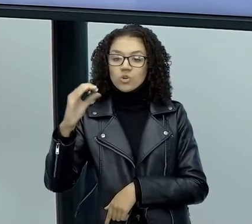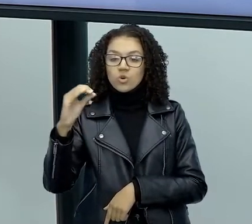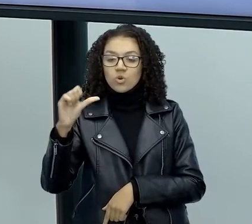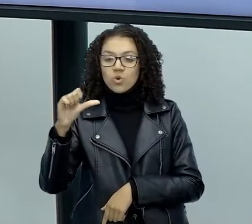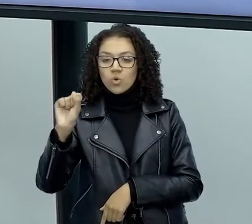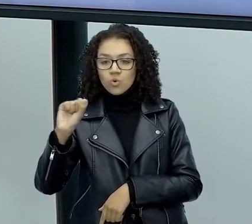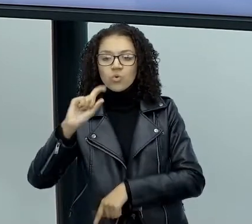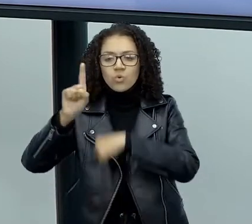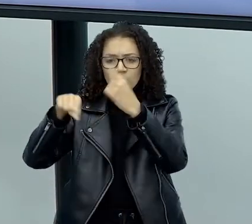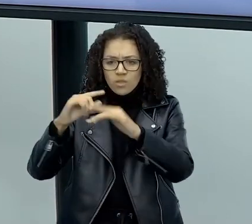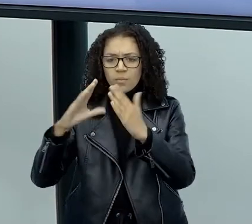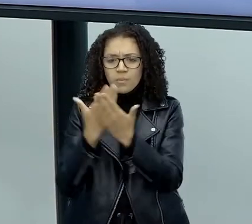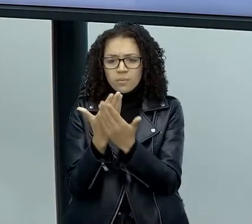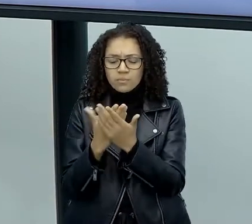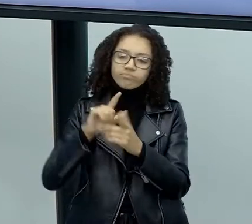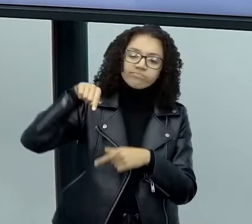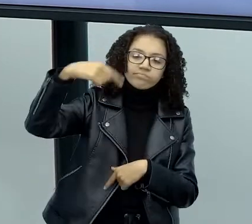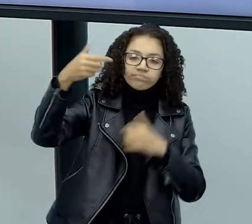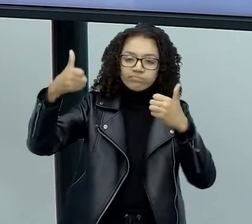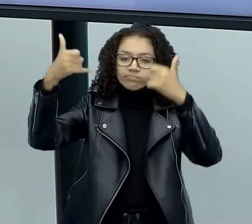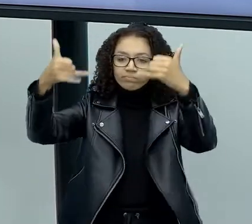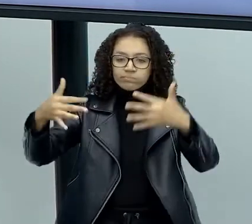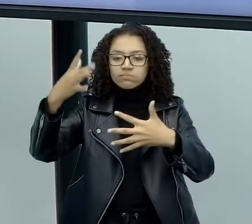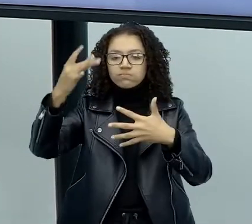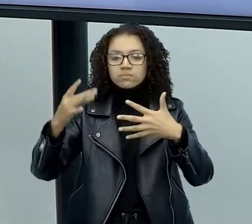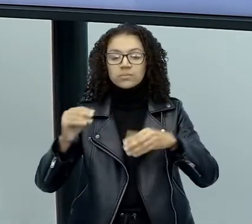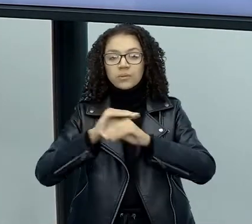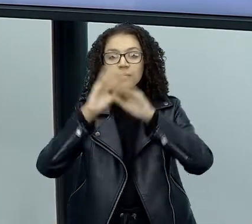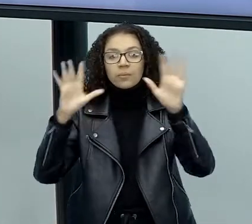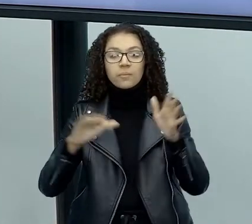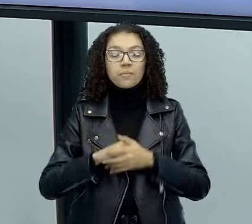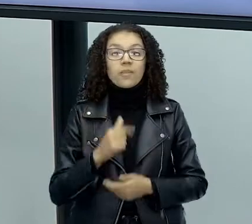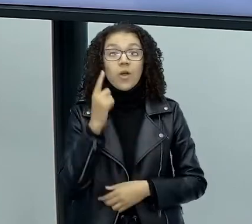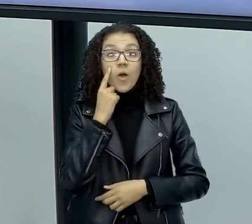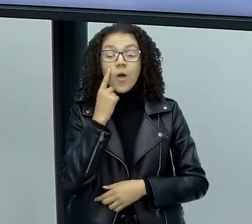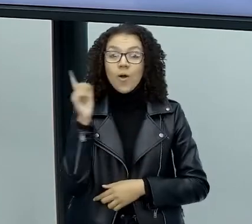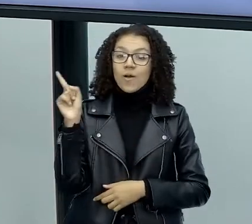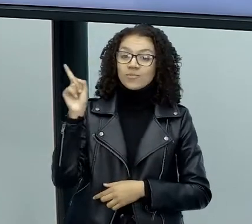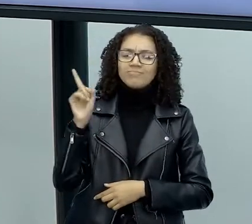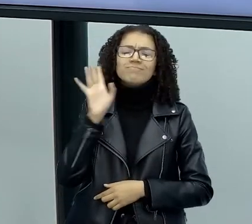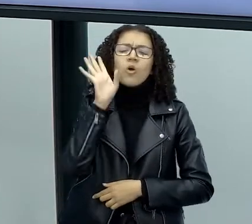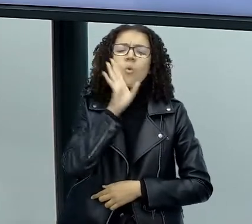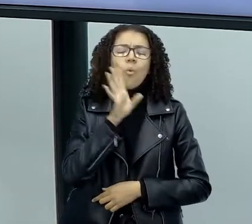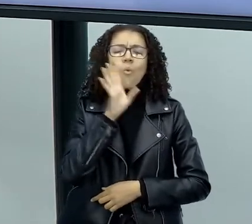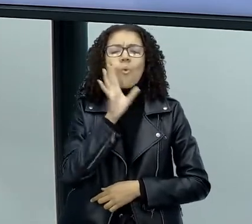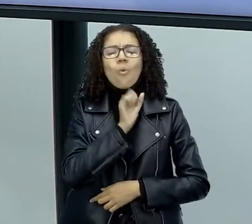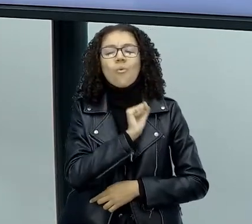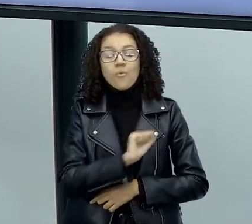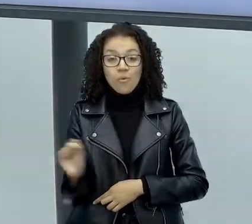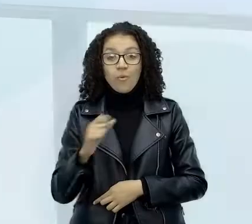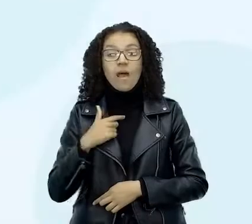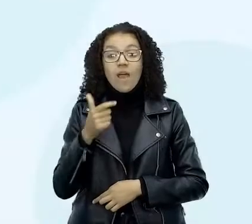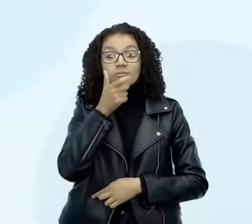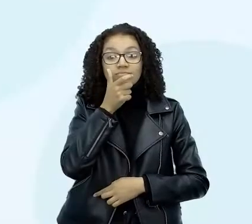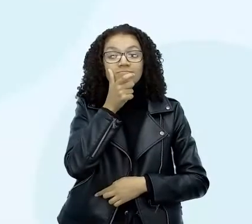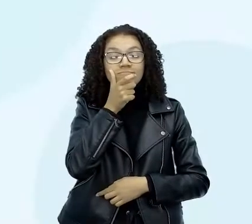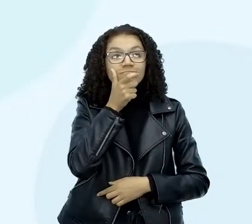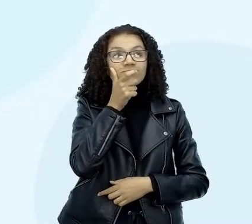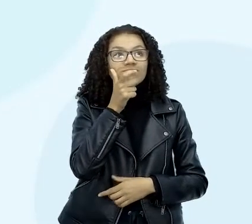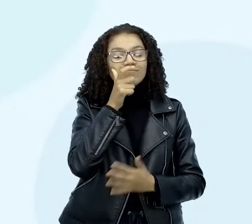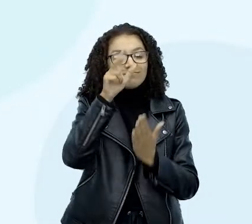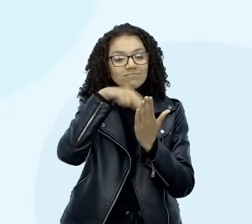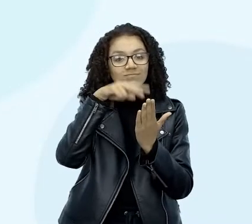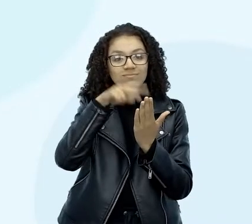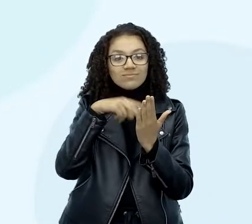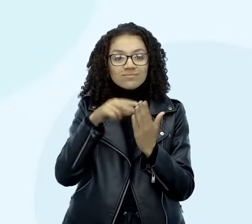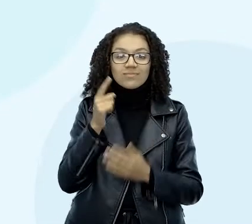dos periódicos. Aí vocês viram esse nome e falam, o que é isso? Né? Esse é muito legal, podcasts. Eu ouvi um monte. Desse da Dragões da